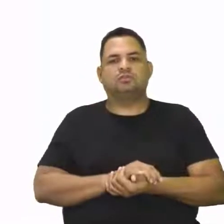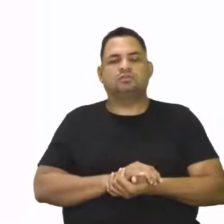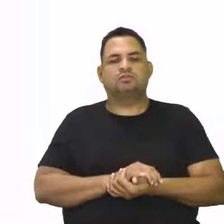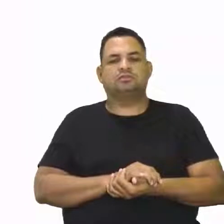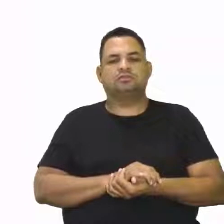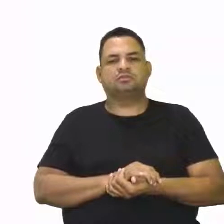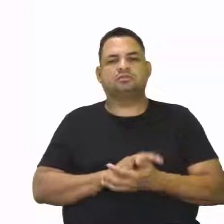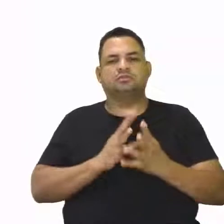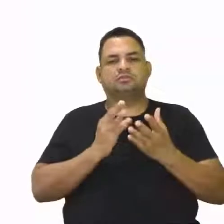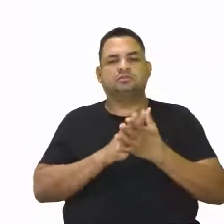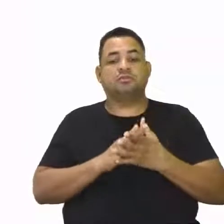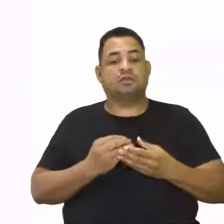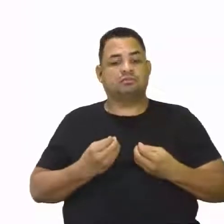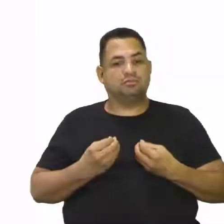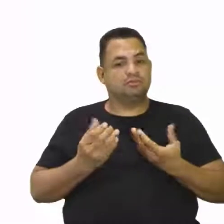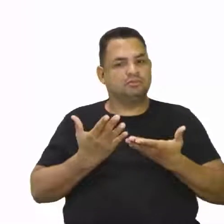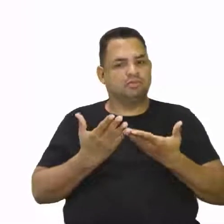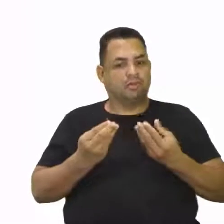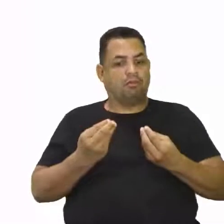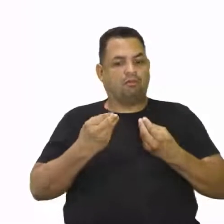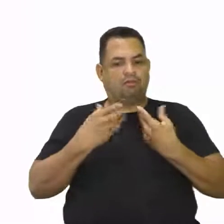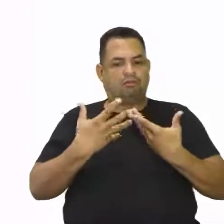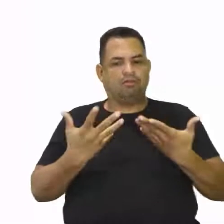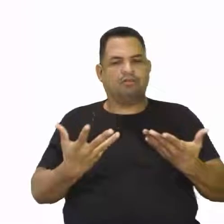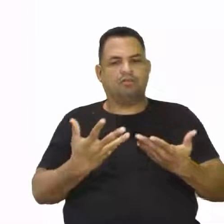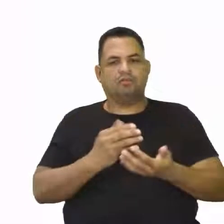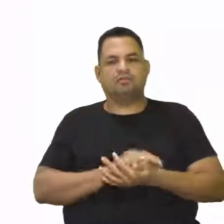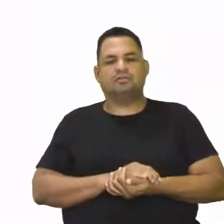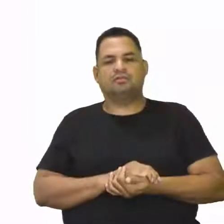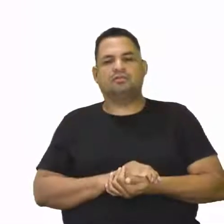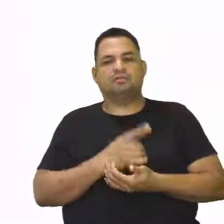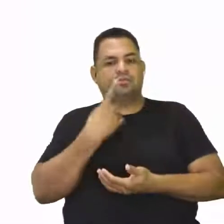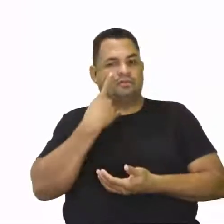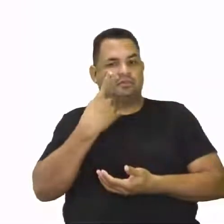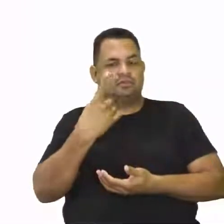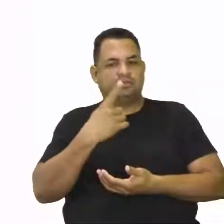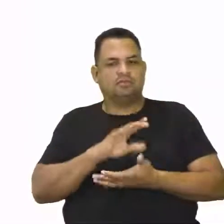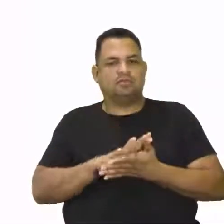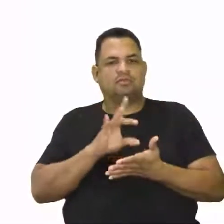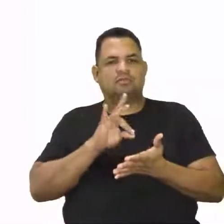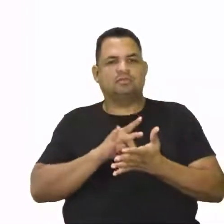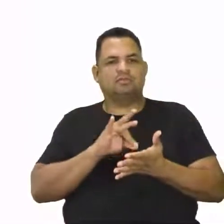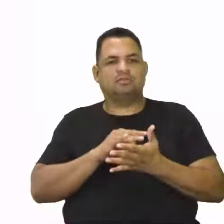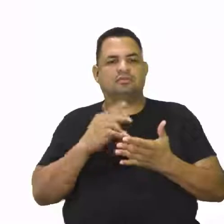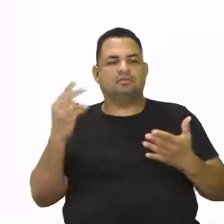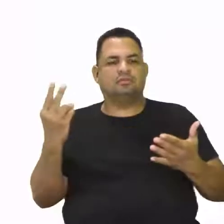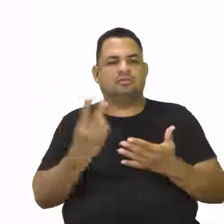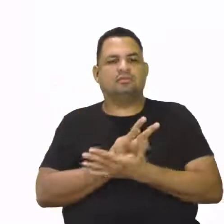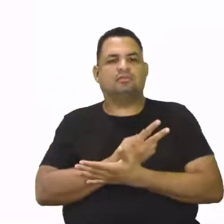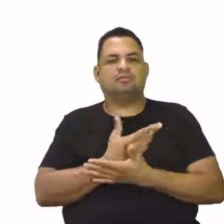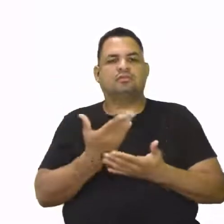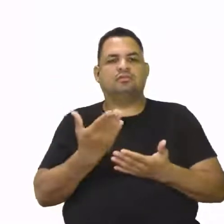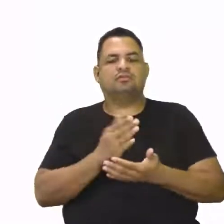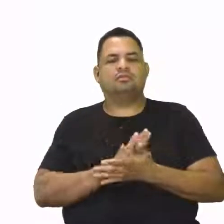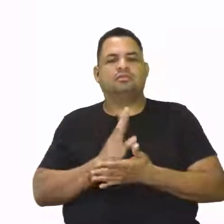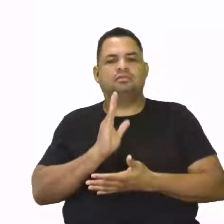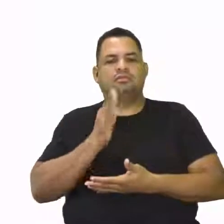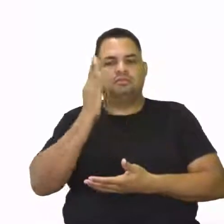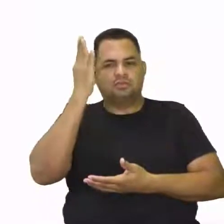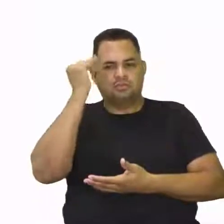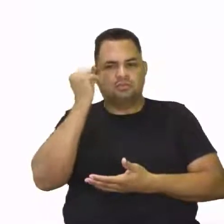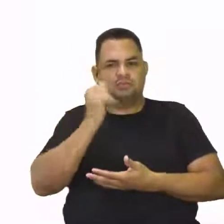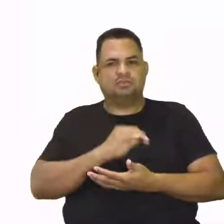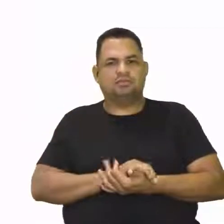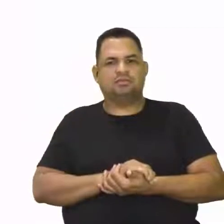ali totalmente surpreendido. E ele viu que, na verdade, o que acontece? Eles já